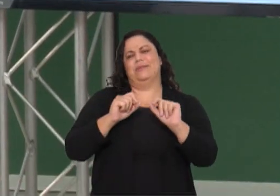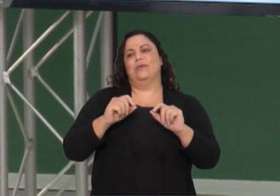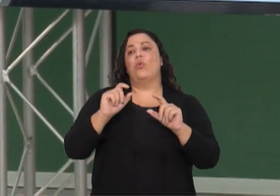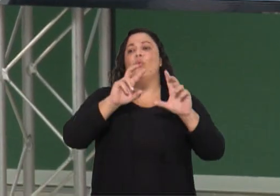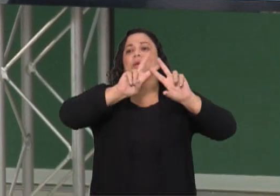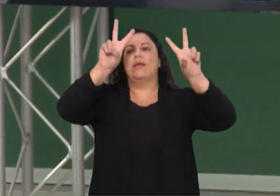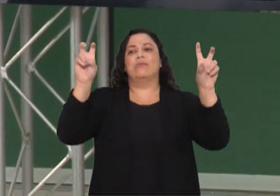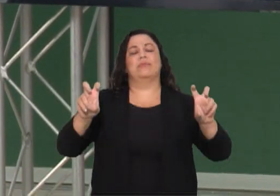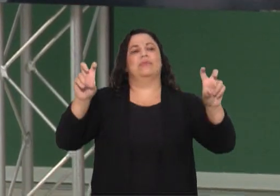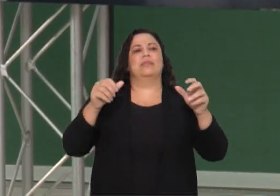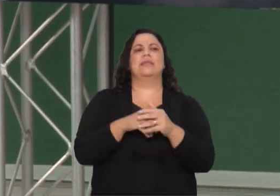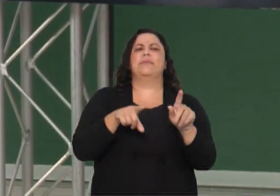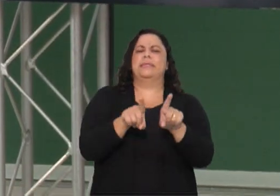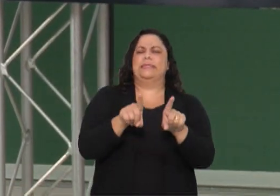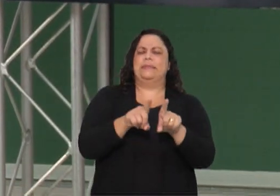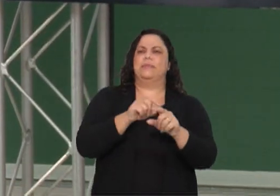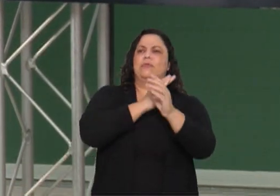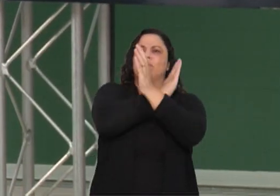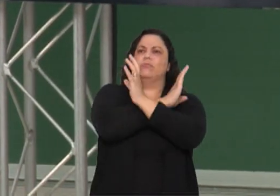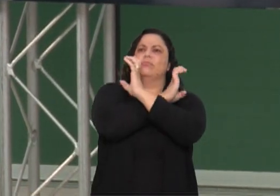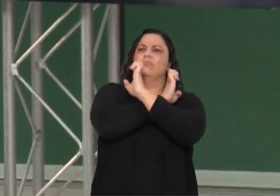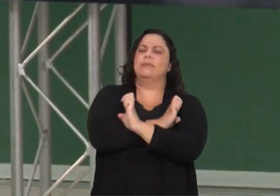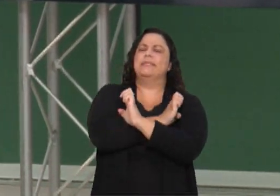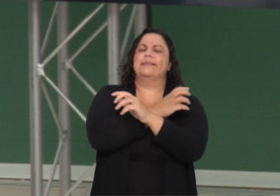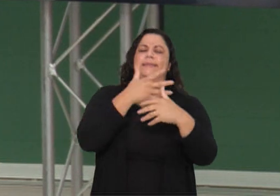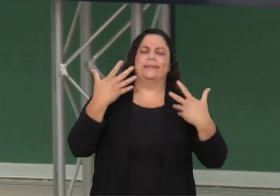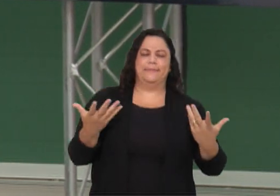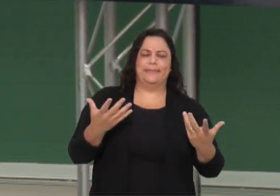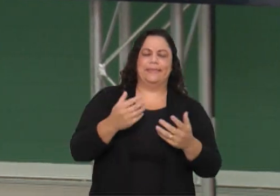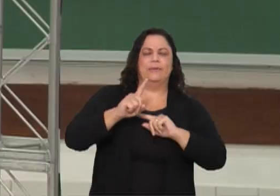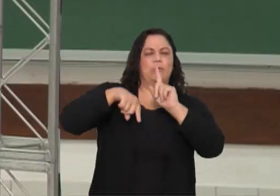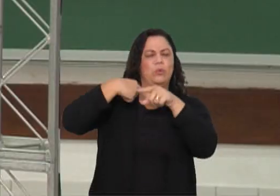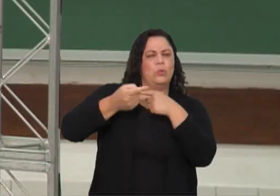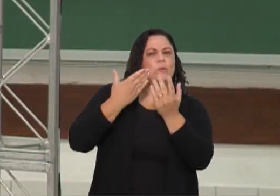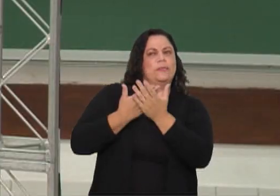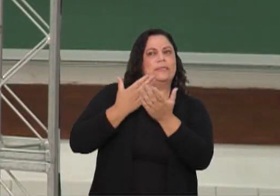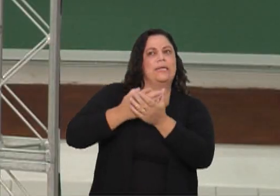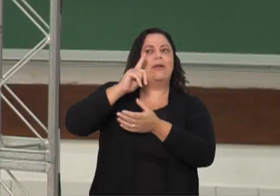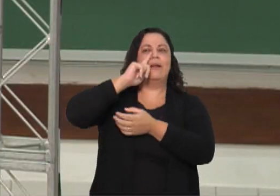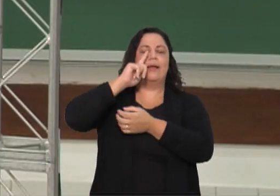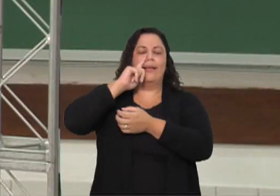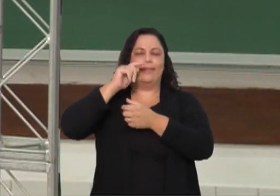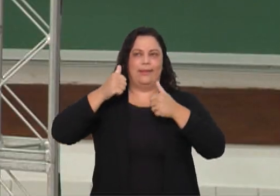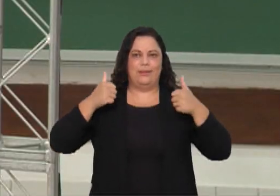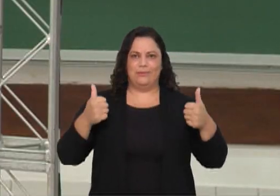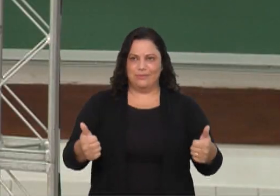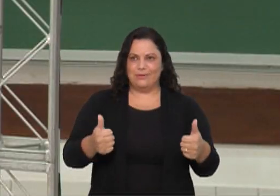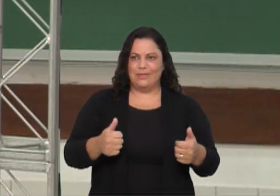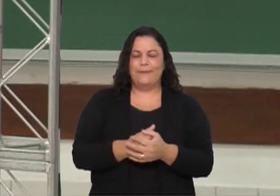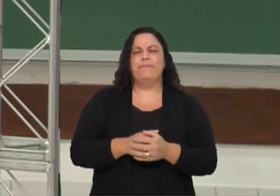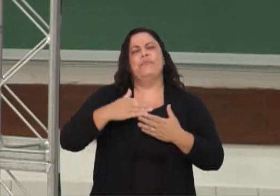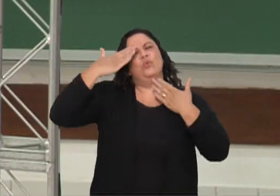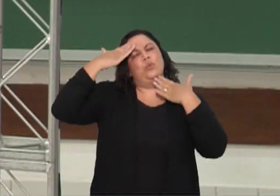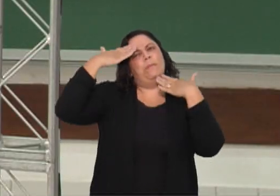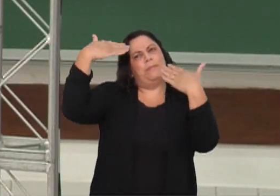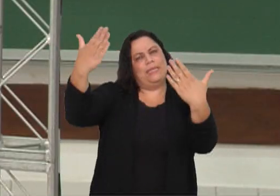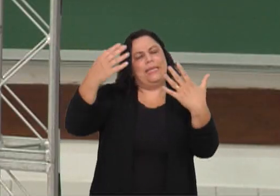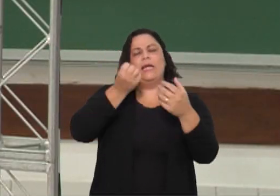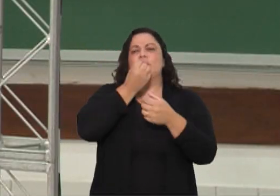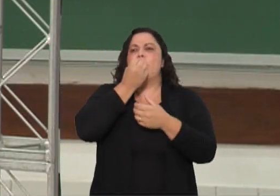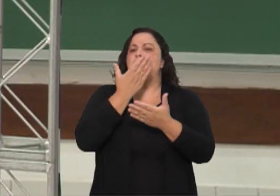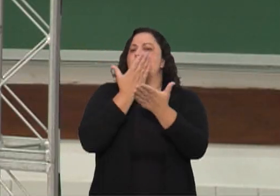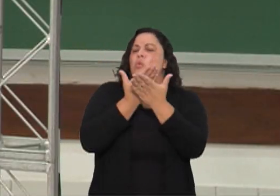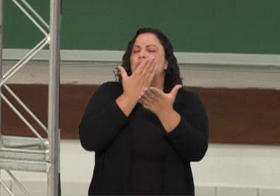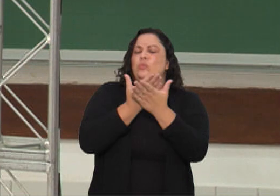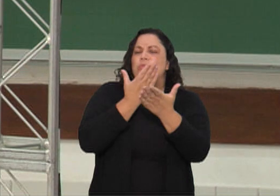merchan, Atenas. Muito obrigado, desejo a todos vocês bons estudos. Até a próxima